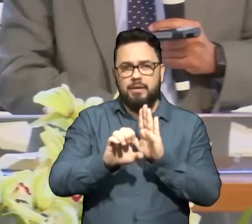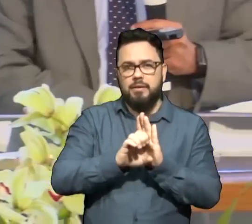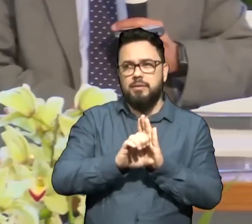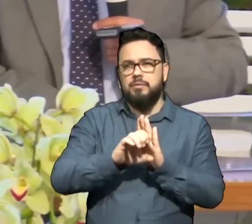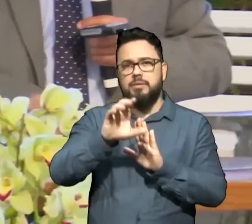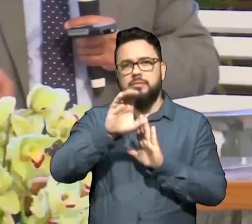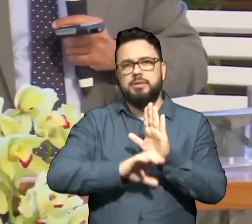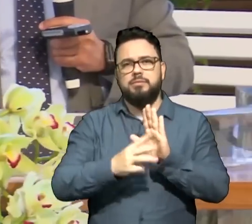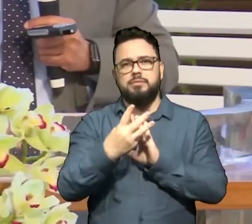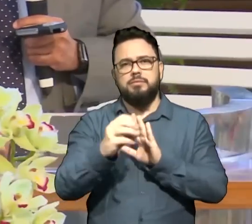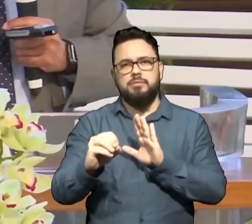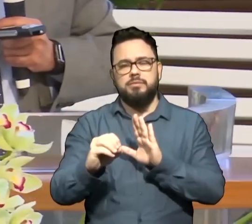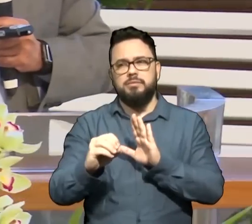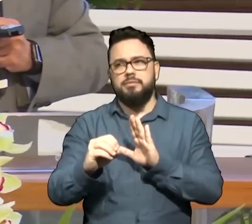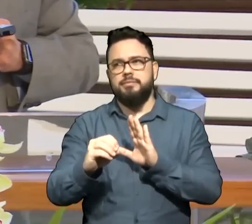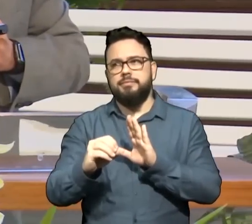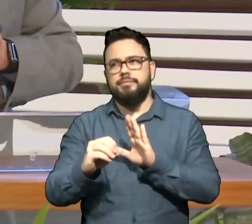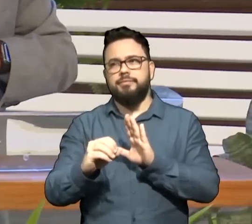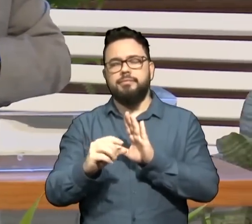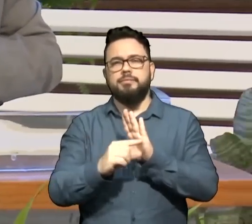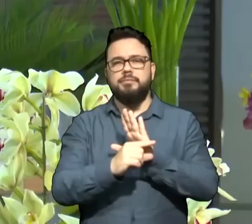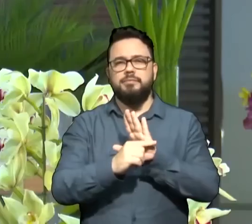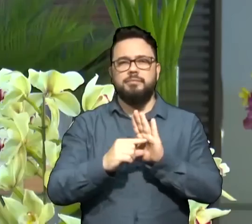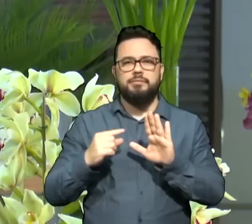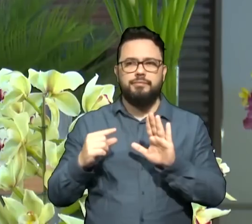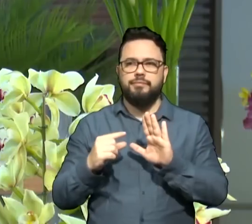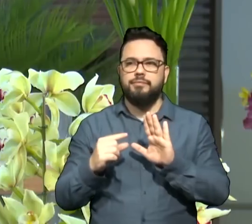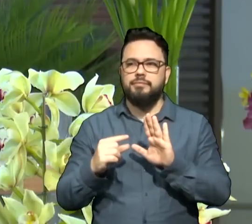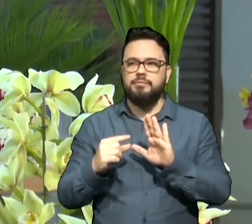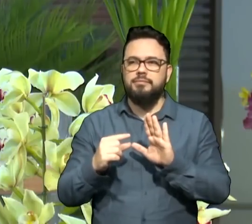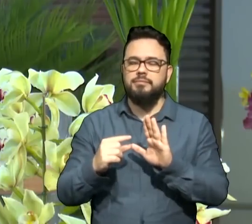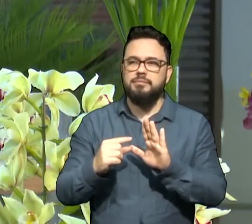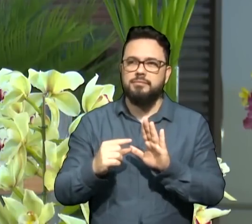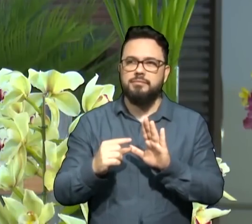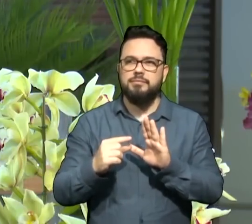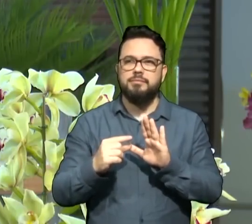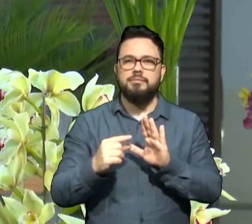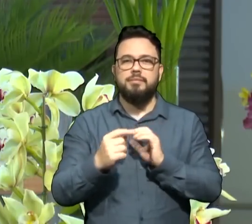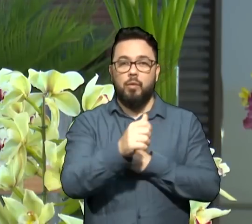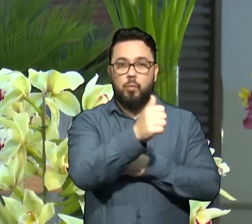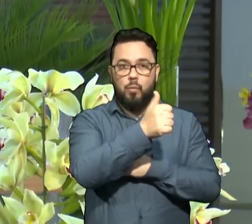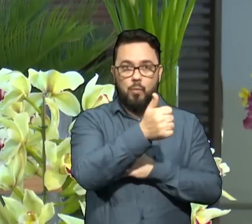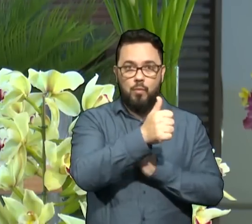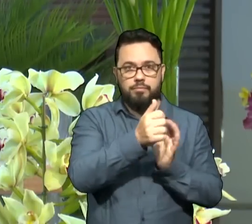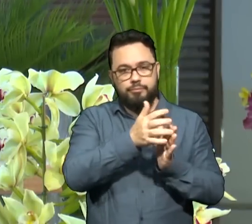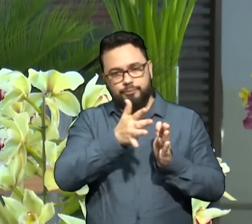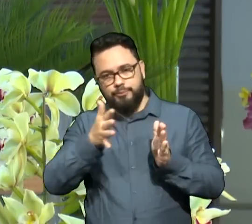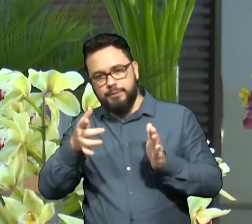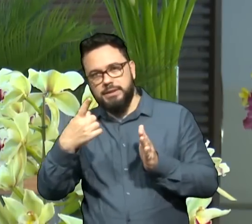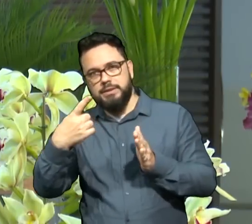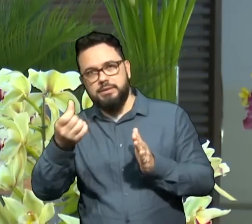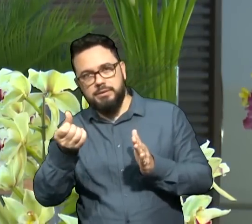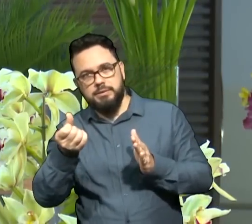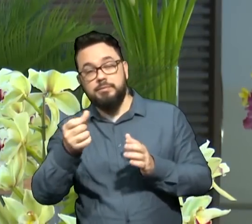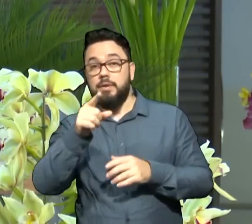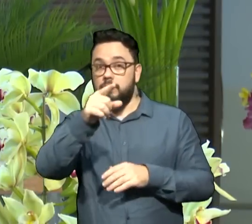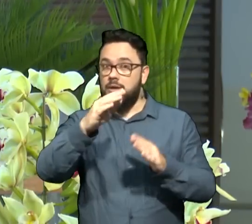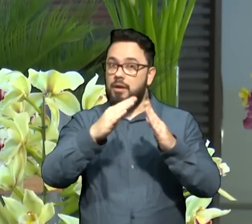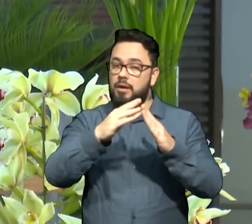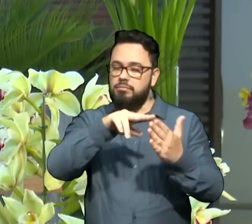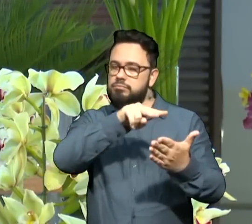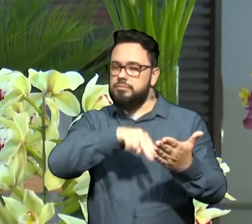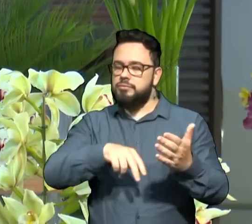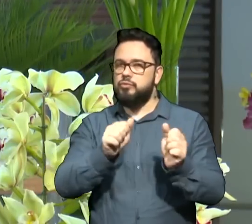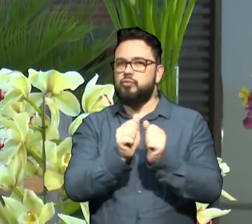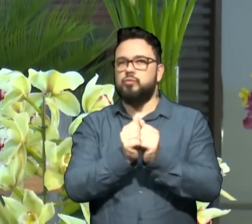16 êxodo Capítulo 30 versos 11 a 16 e você que está em casa acompanhe na sua Bíblia